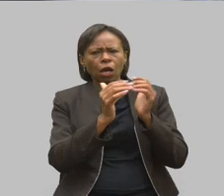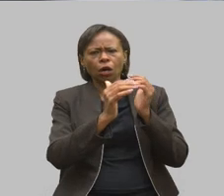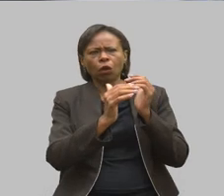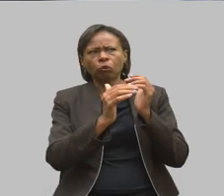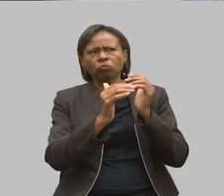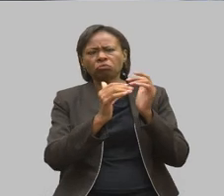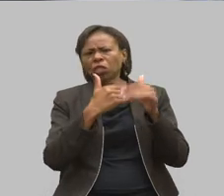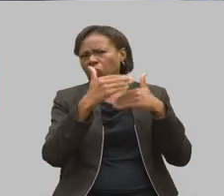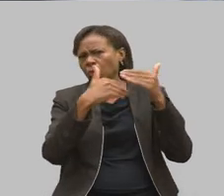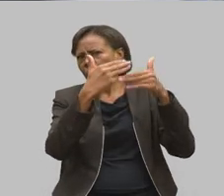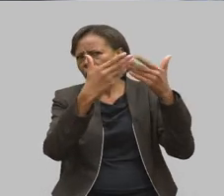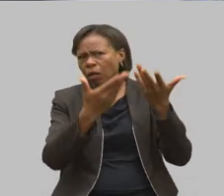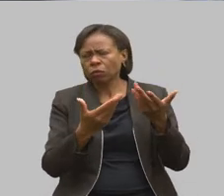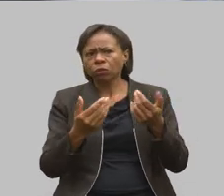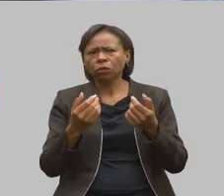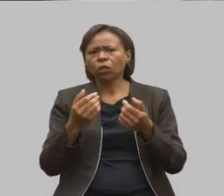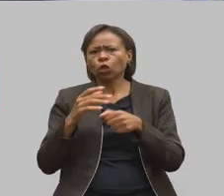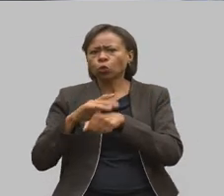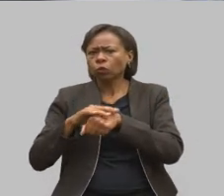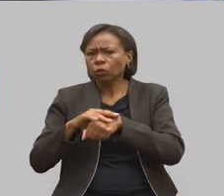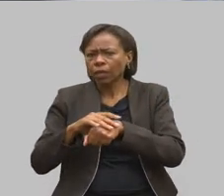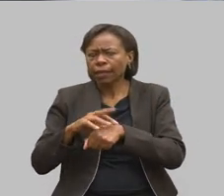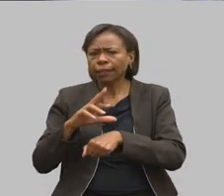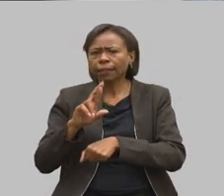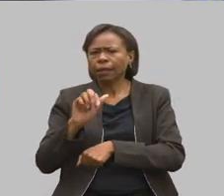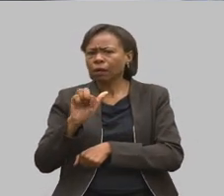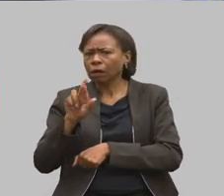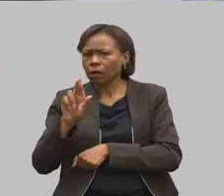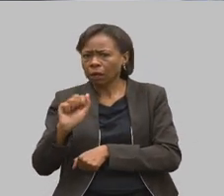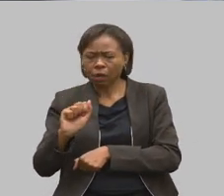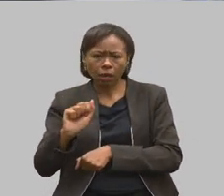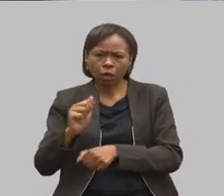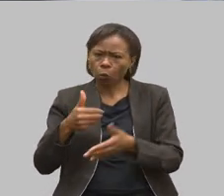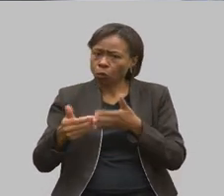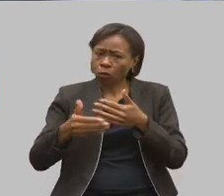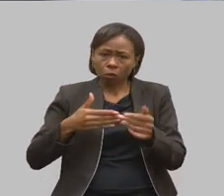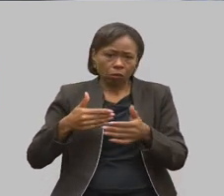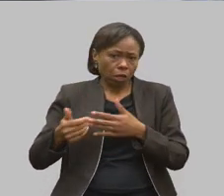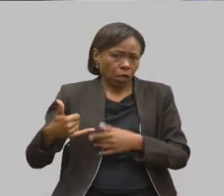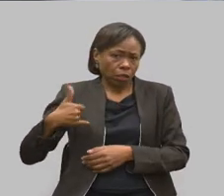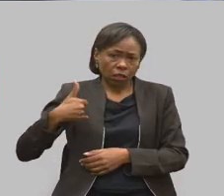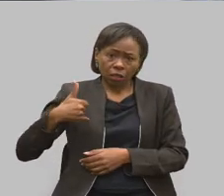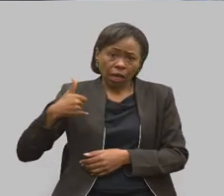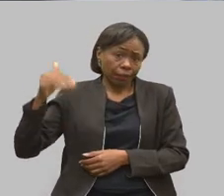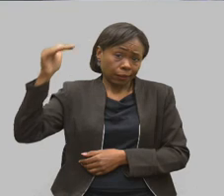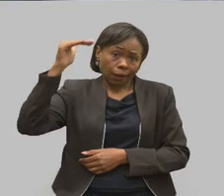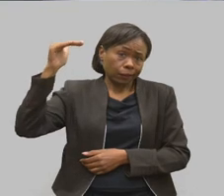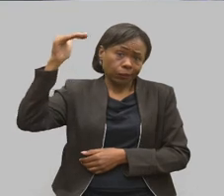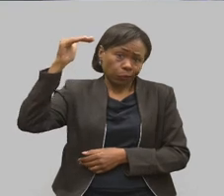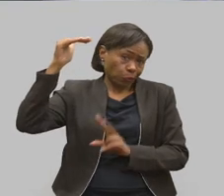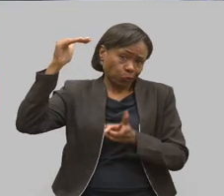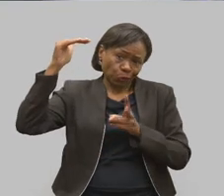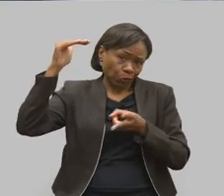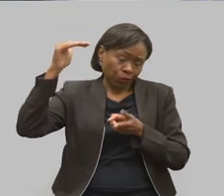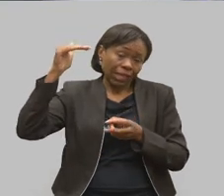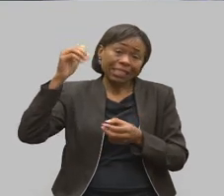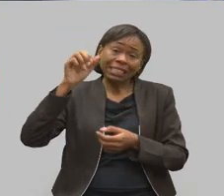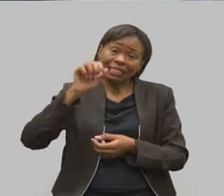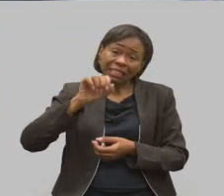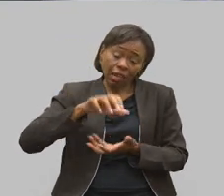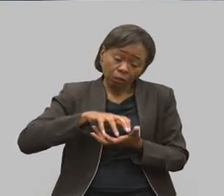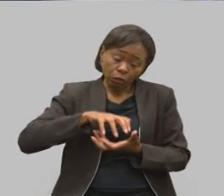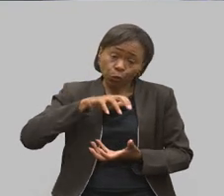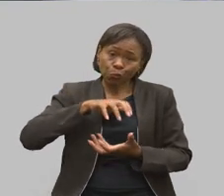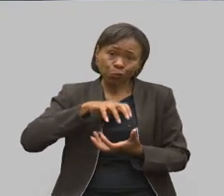independente da idade porque essas crianças vão crescer e as demandas vão continuar na vida adulta e quando elas se tornarem idosas a gente